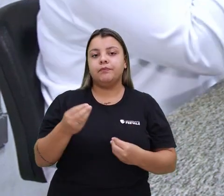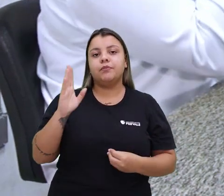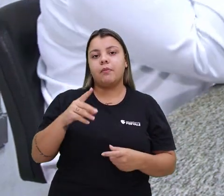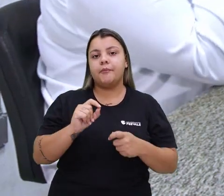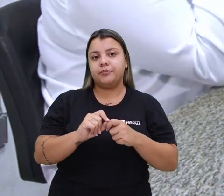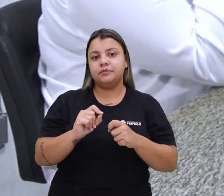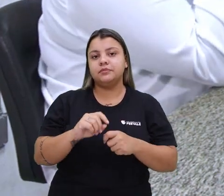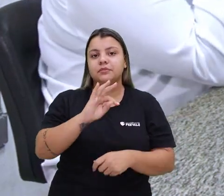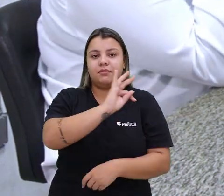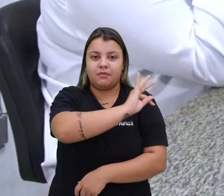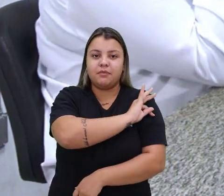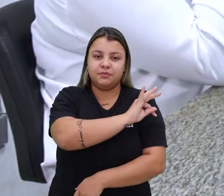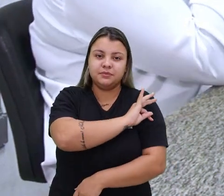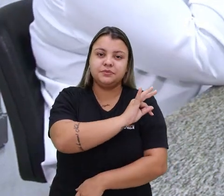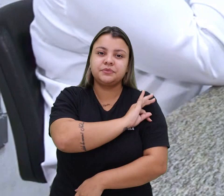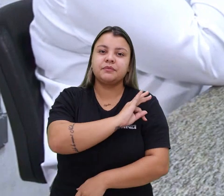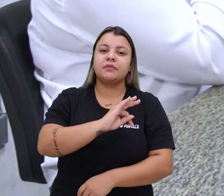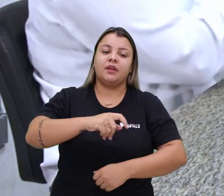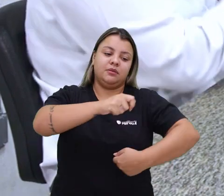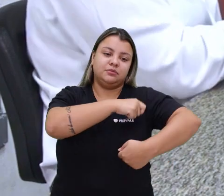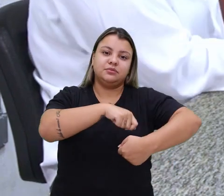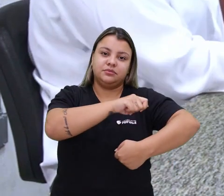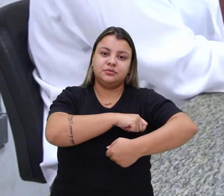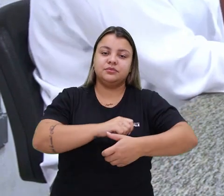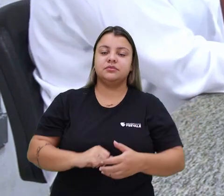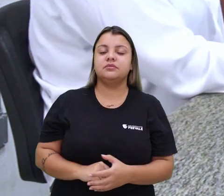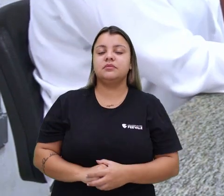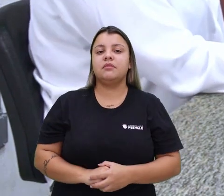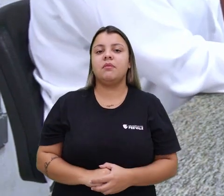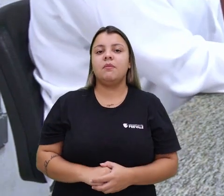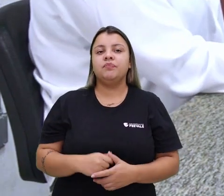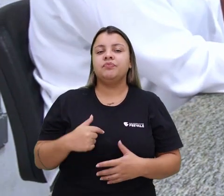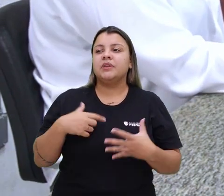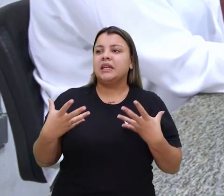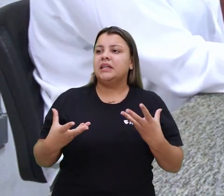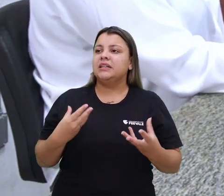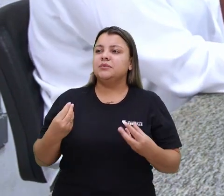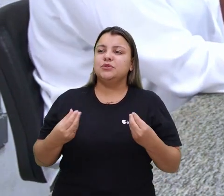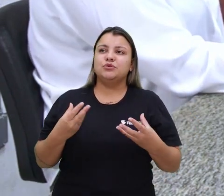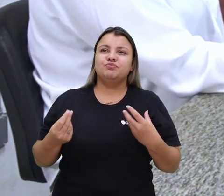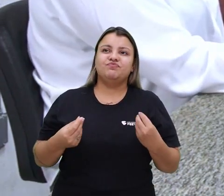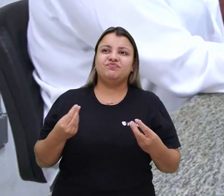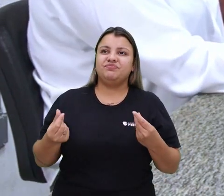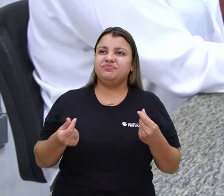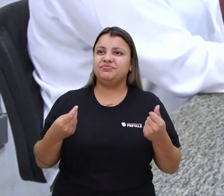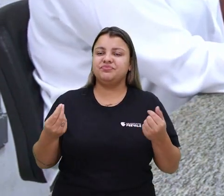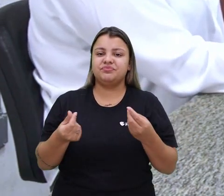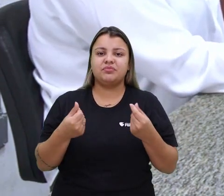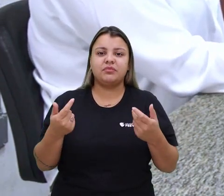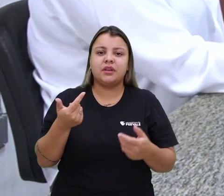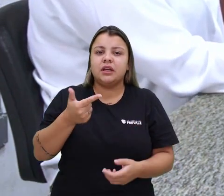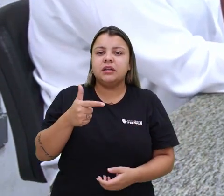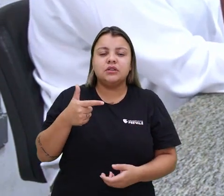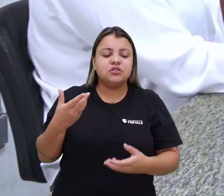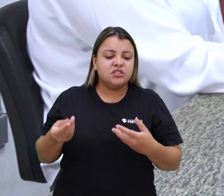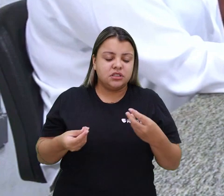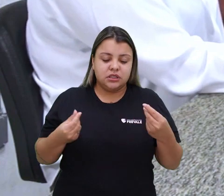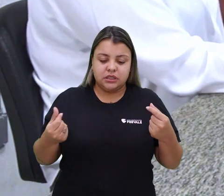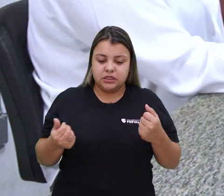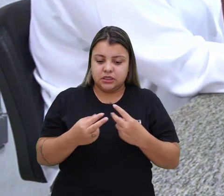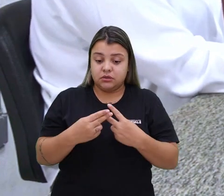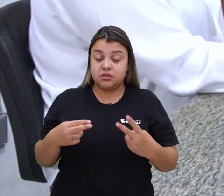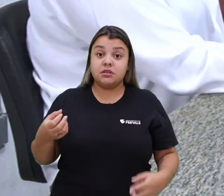fazendo técnico tecnólogo em astronomia né era muito assim para mim não tinha muitas